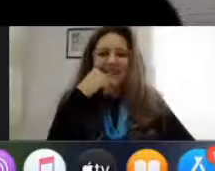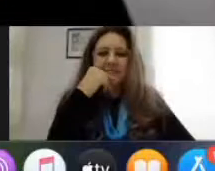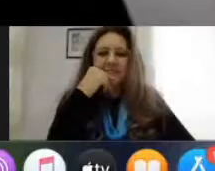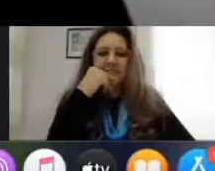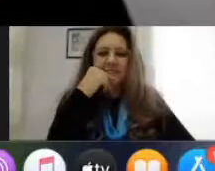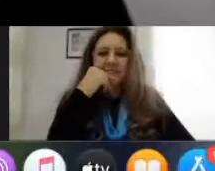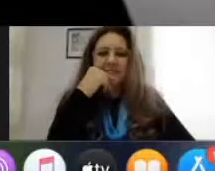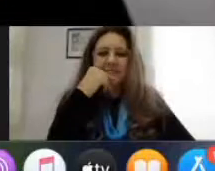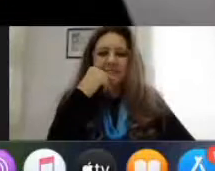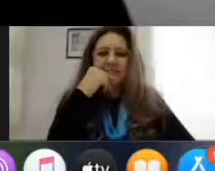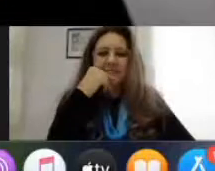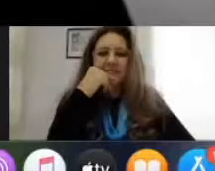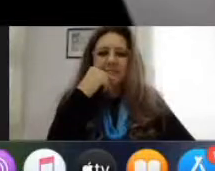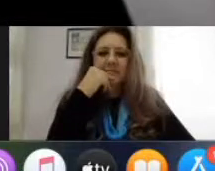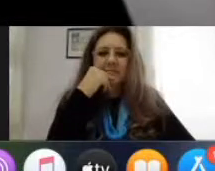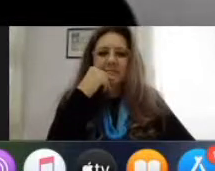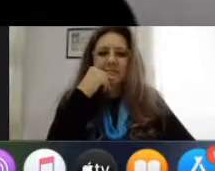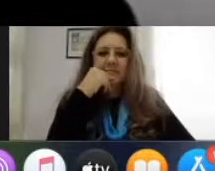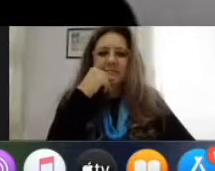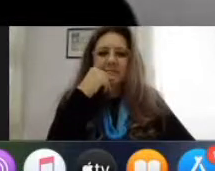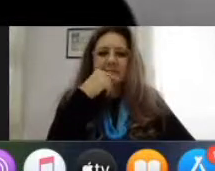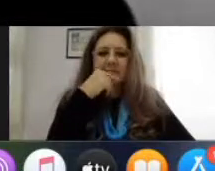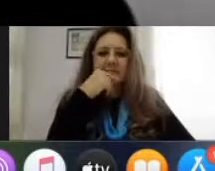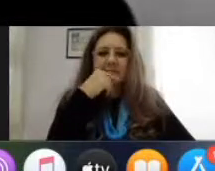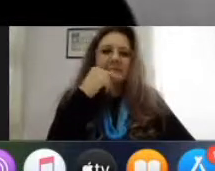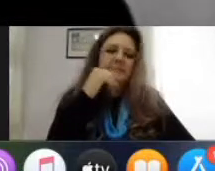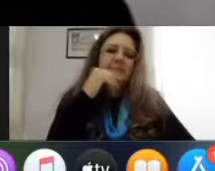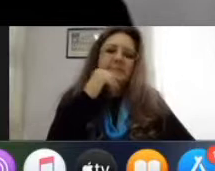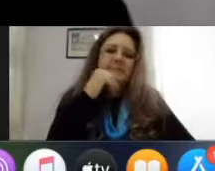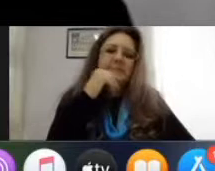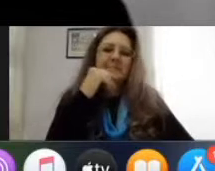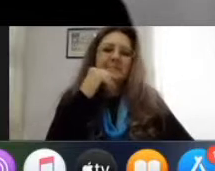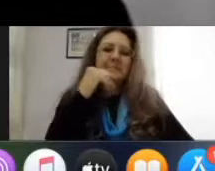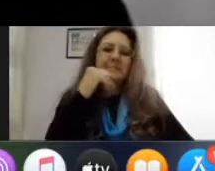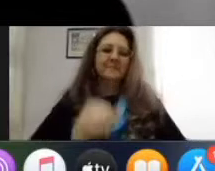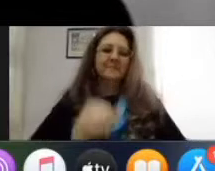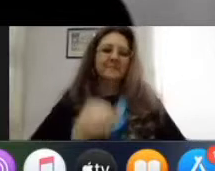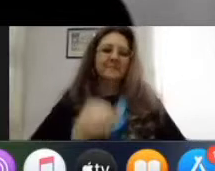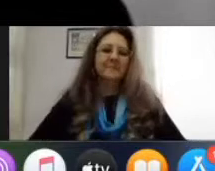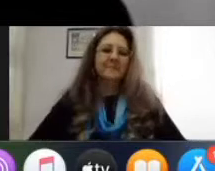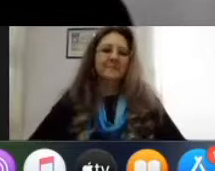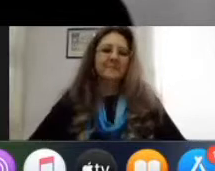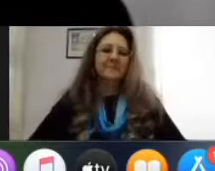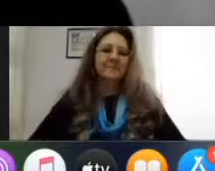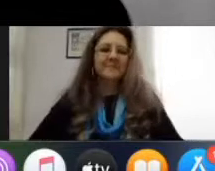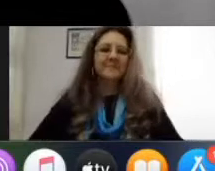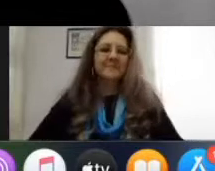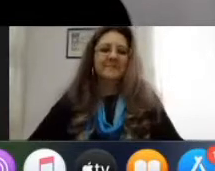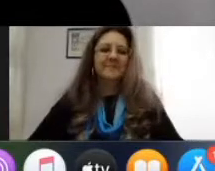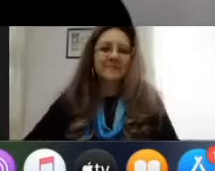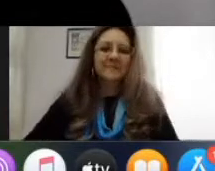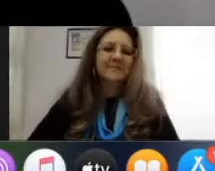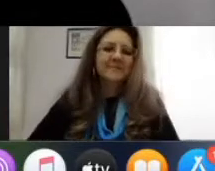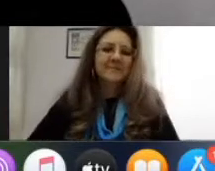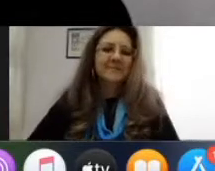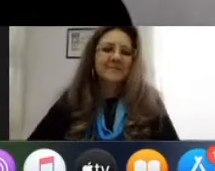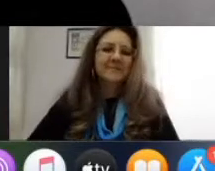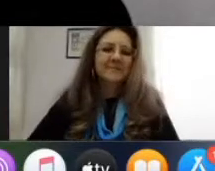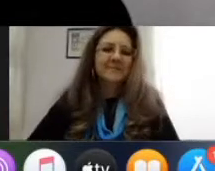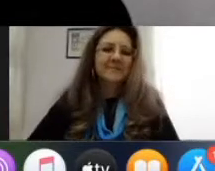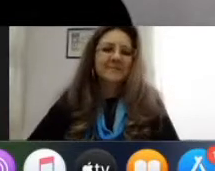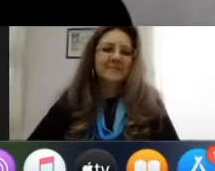essas características. Então, a relação é sempre complexa, né? Não é apenas linear. Agora, em relação